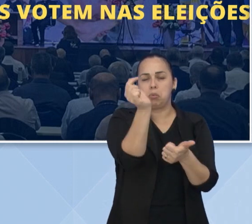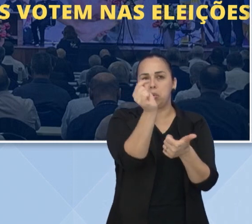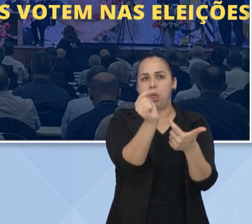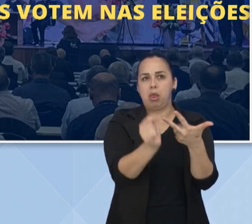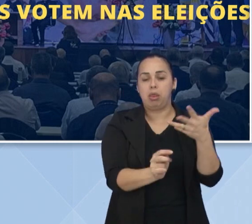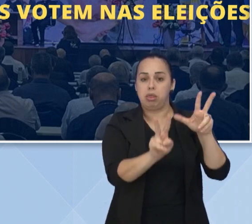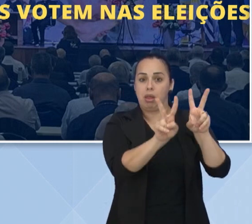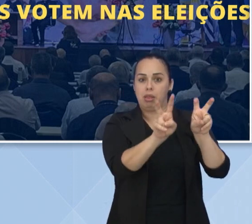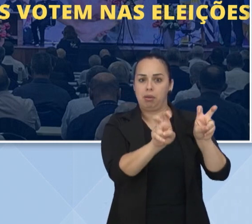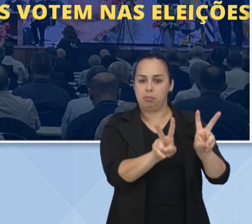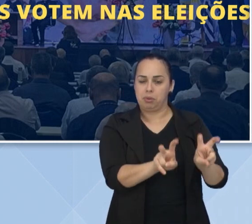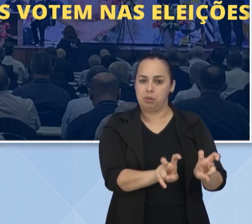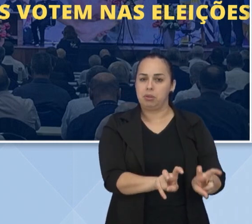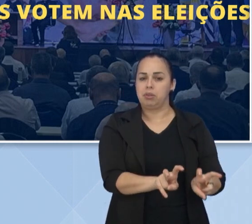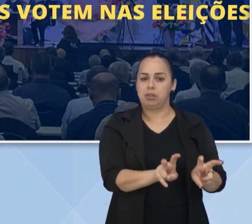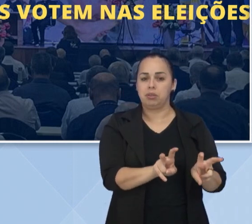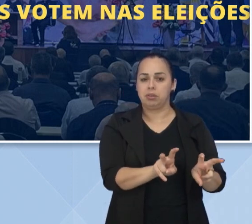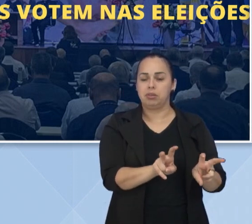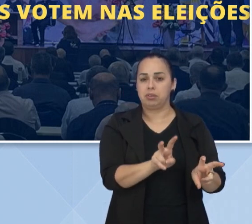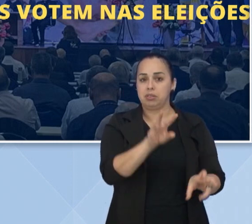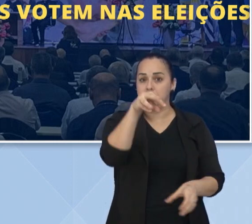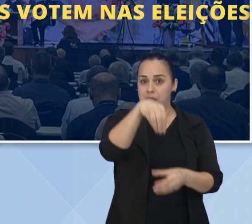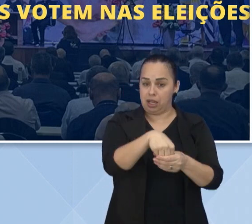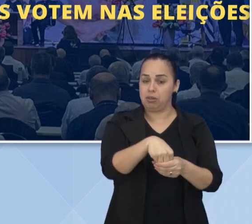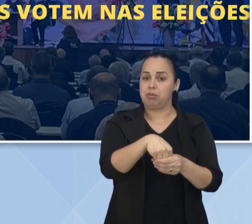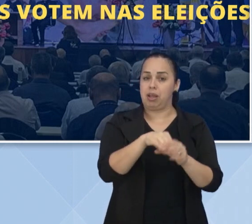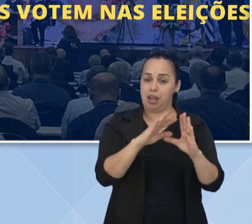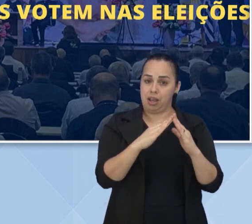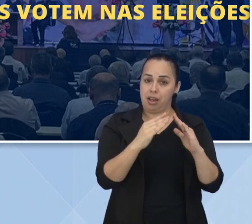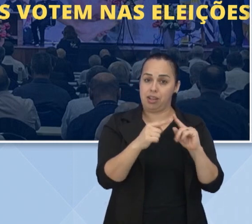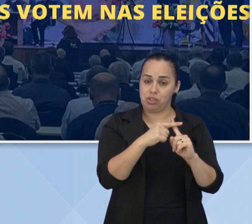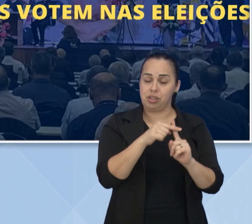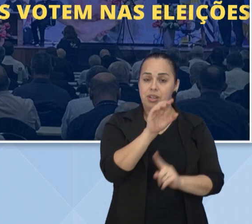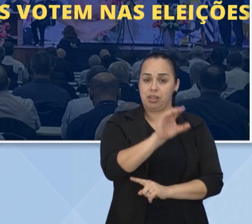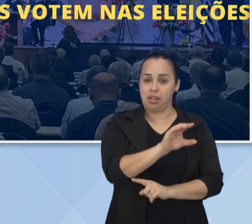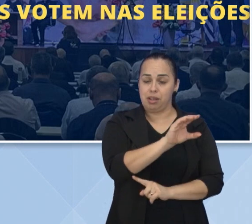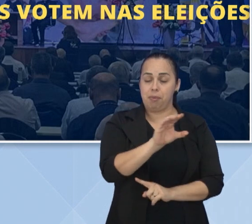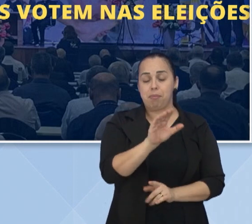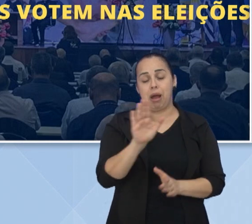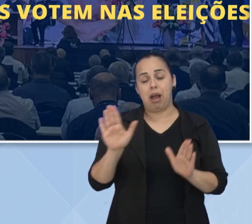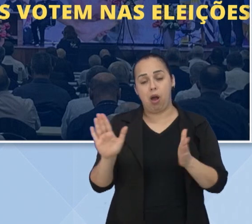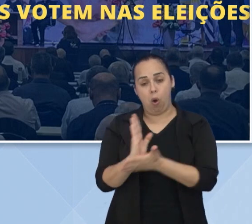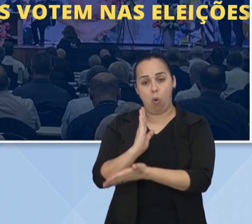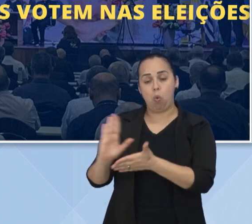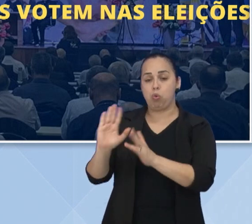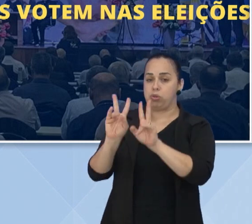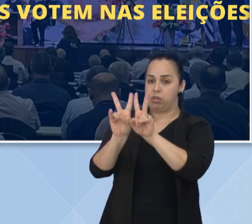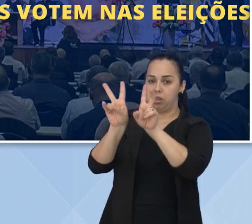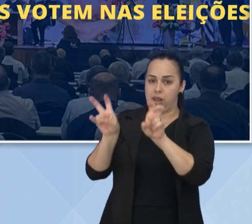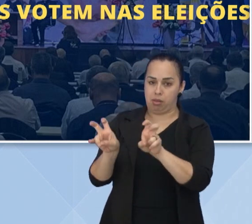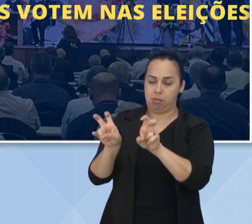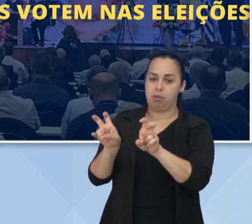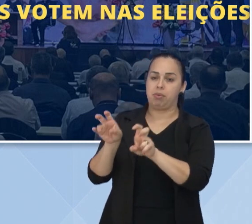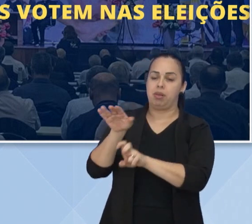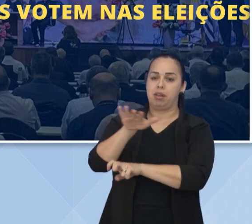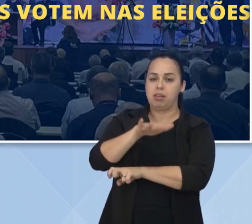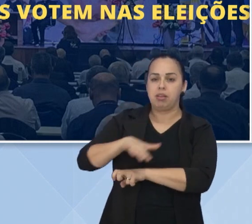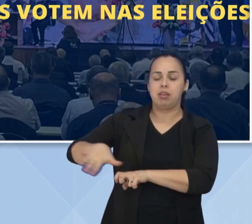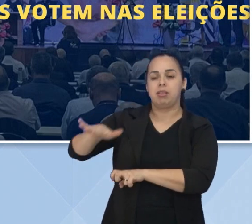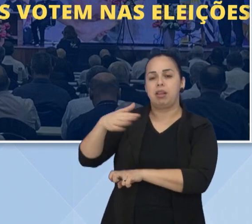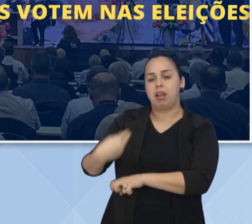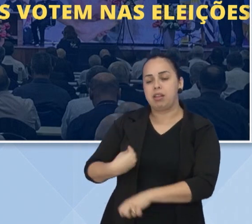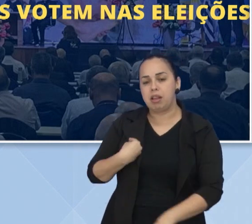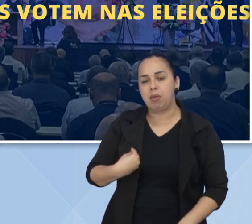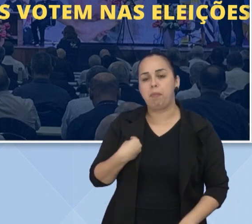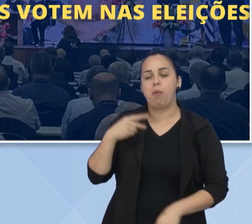assuntos, tantos assuntos internos da Igreja Católica, mas muitos assuntos que diz respeito à vida do nosso